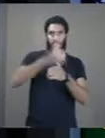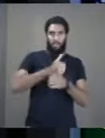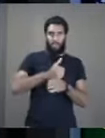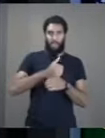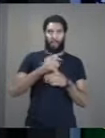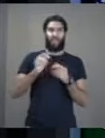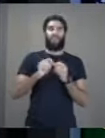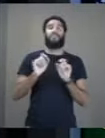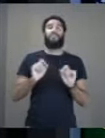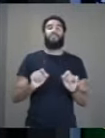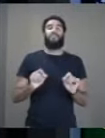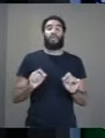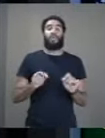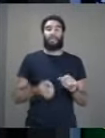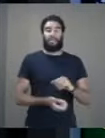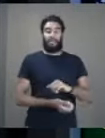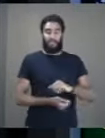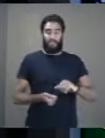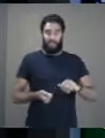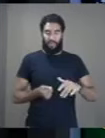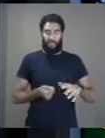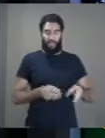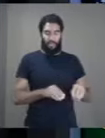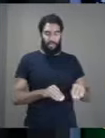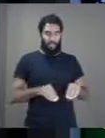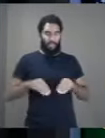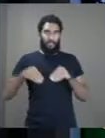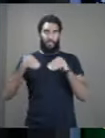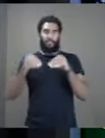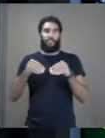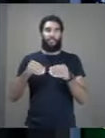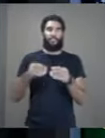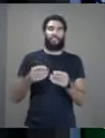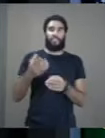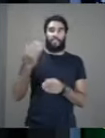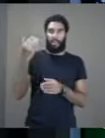tirar da gaveta uma coisa que está parada há tempos.